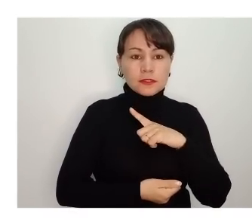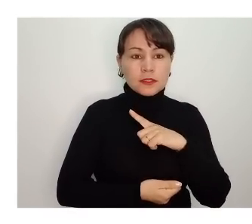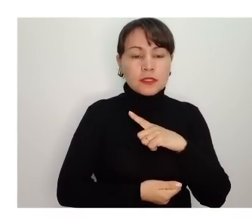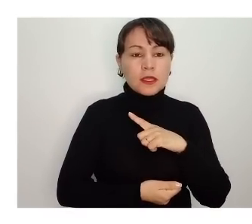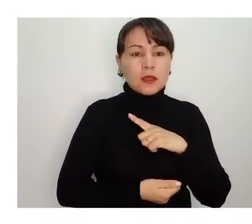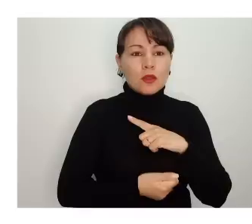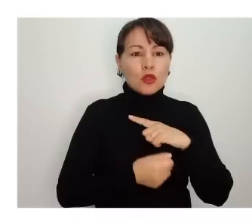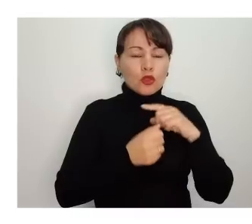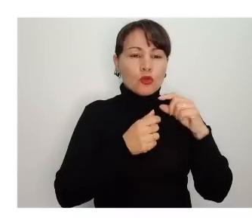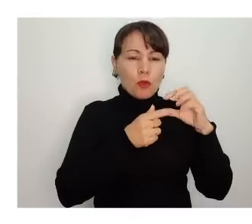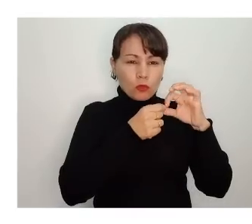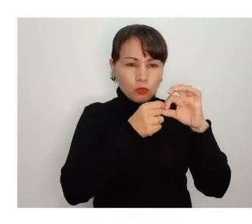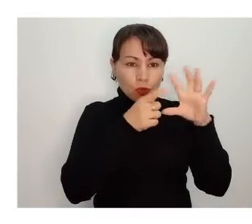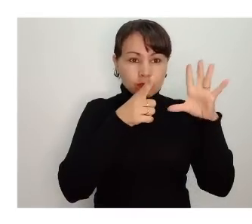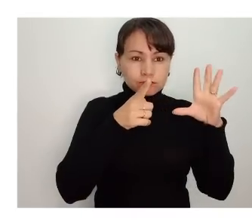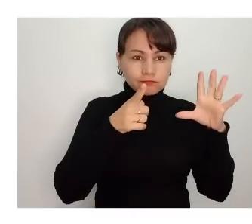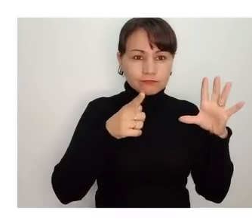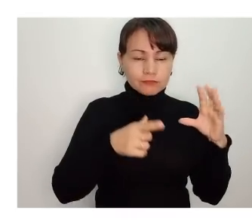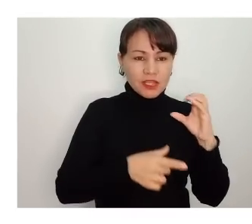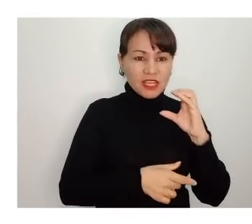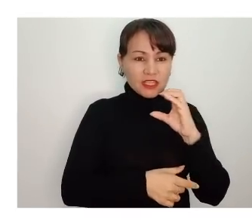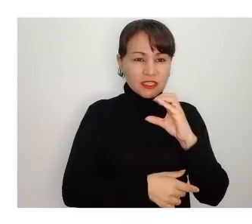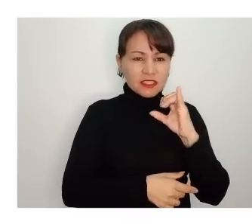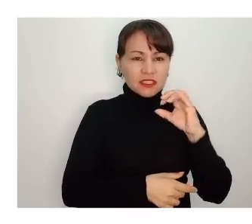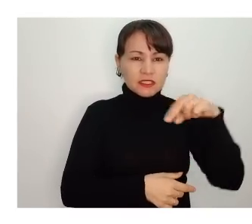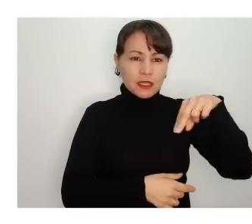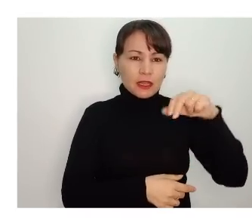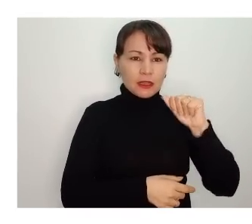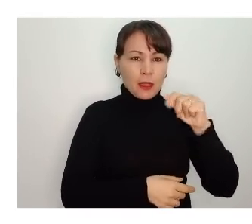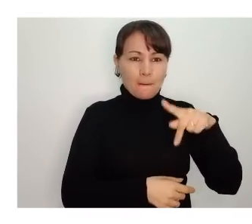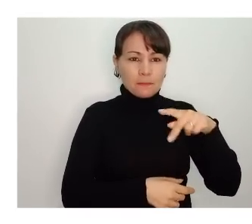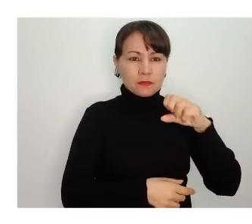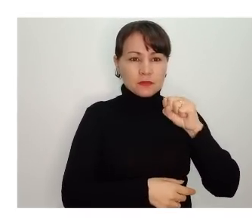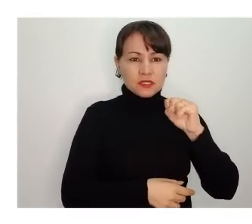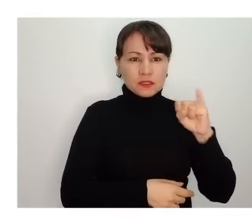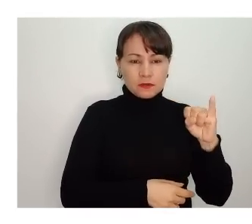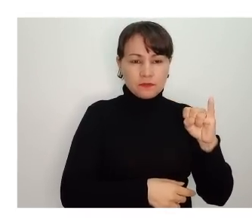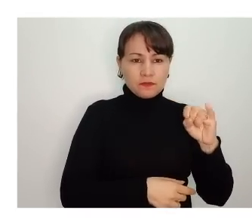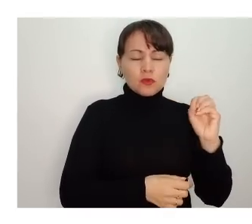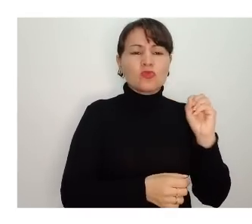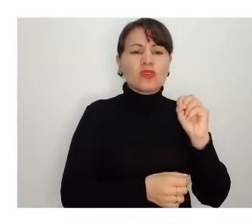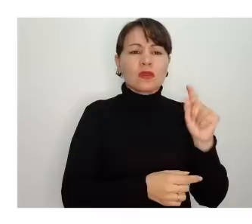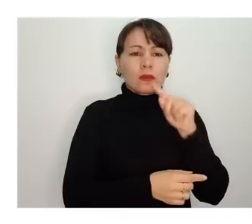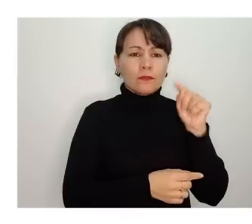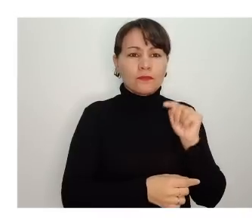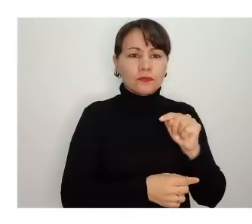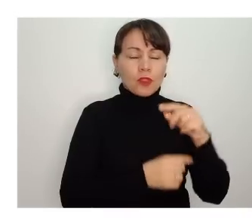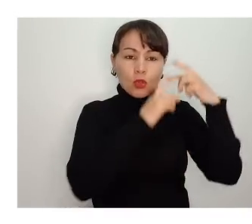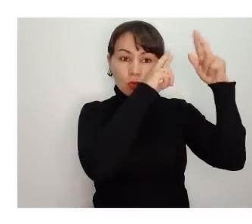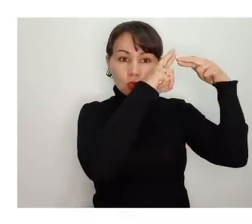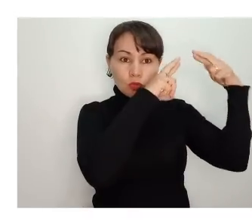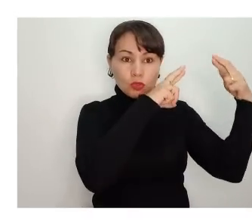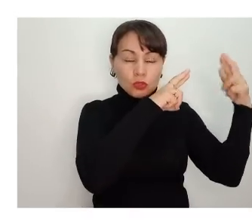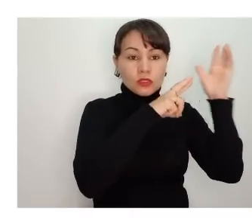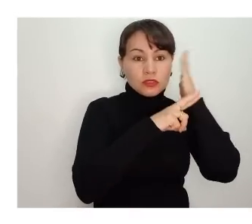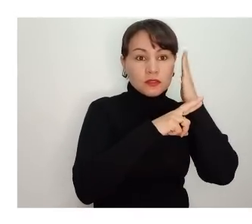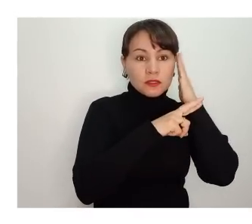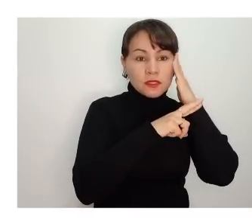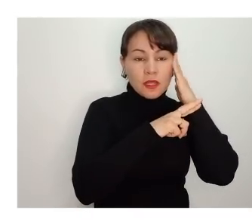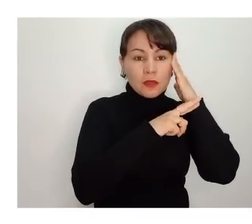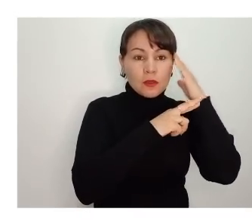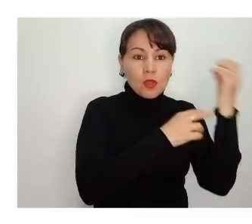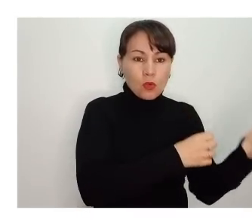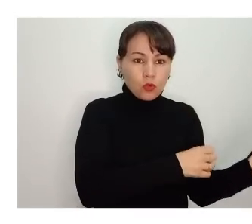nós temos uma sinapse que acontece ali. A sinapse, o que é a sinapse? Bom, o neurônio, a gente sabe que